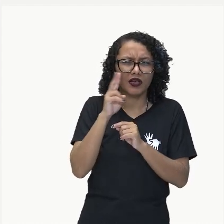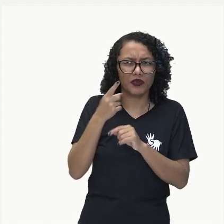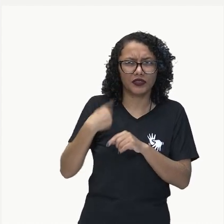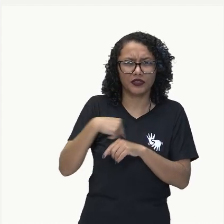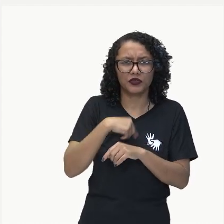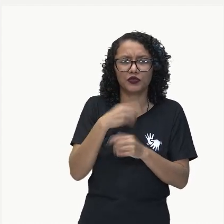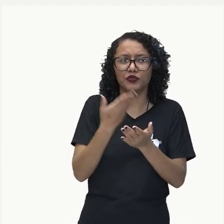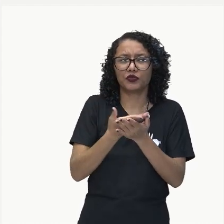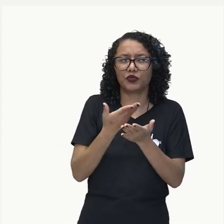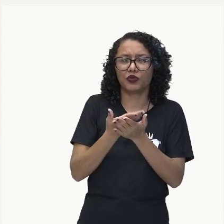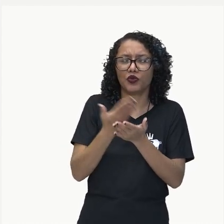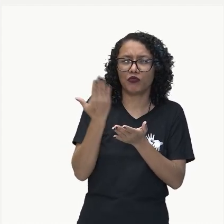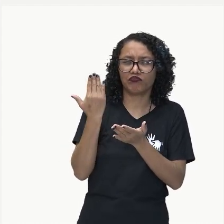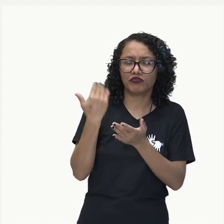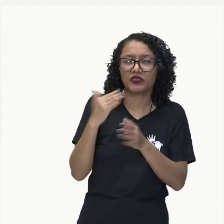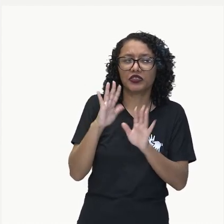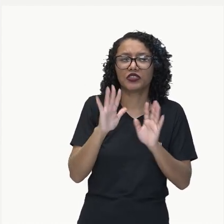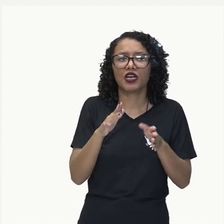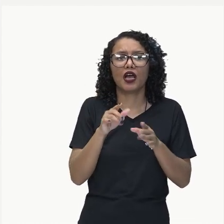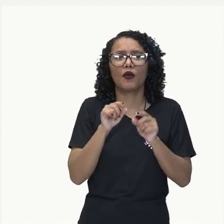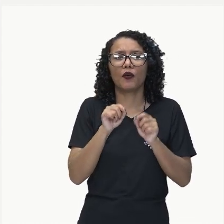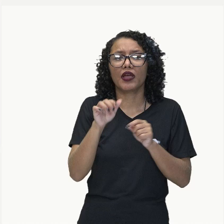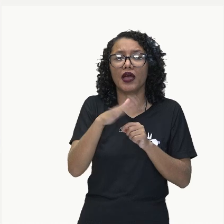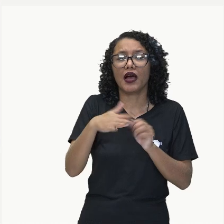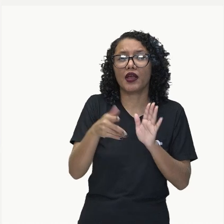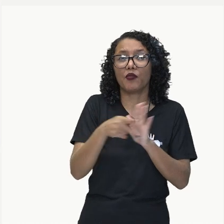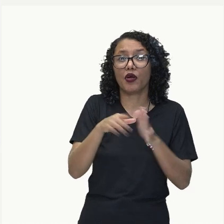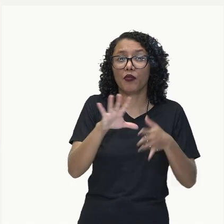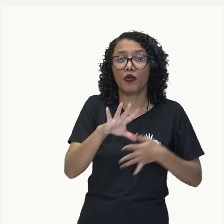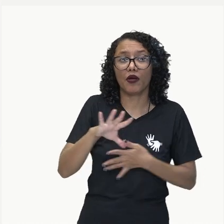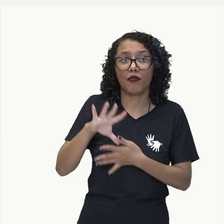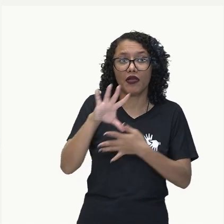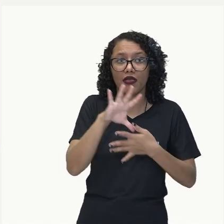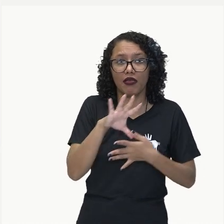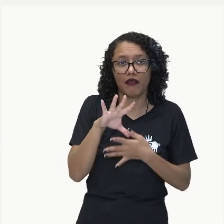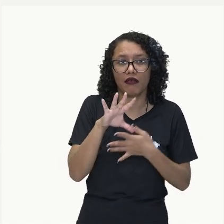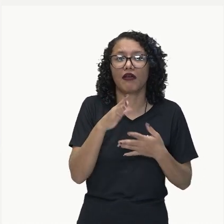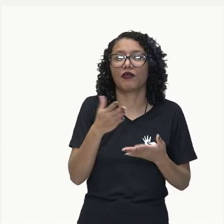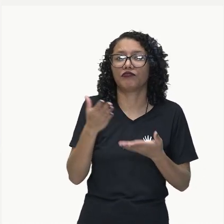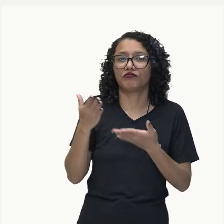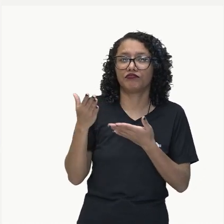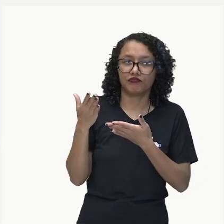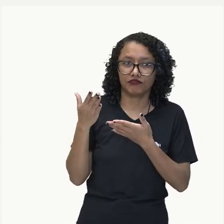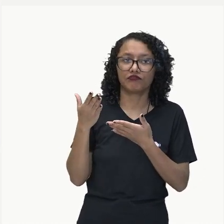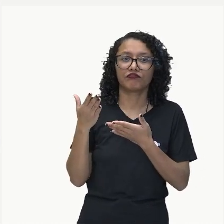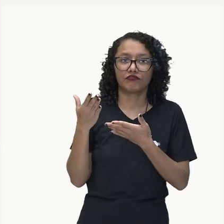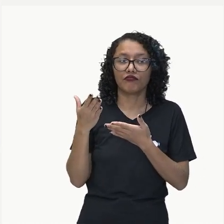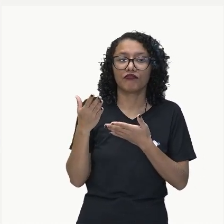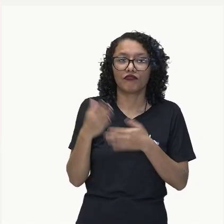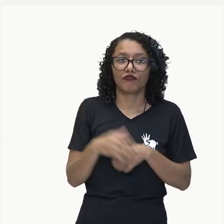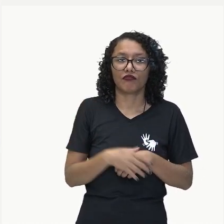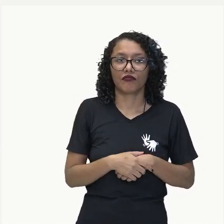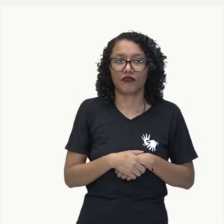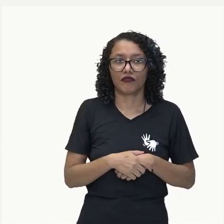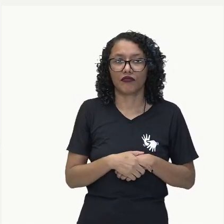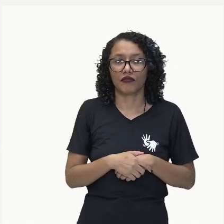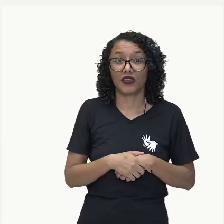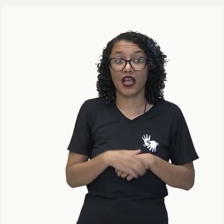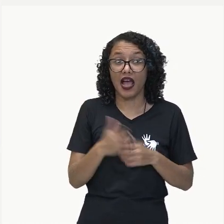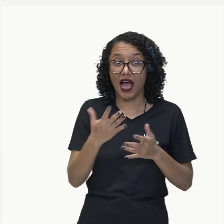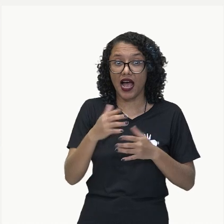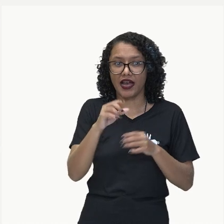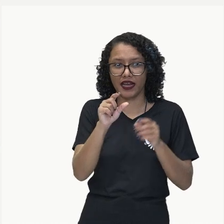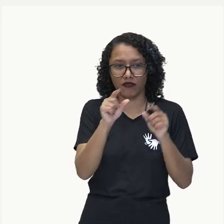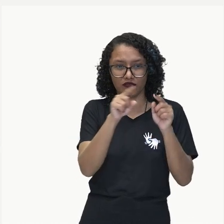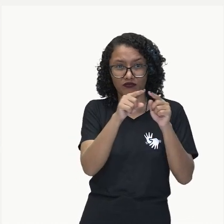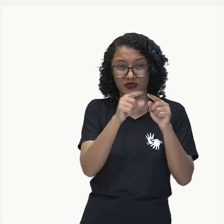parte aqui da América, né? A gente pode verificar que o Círculo do Fogo, ele vai,